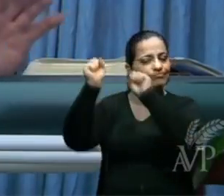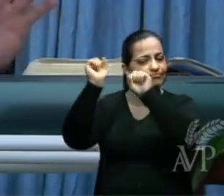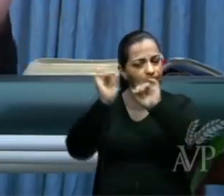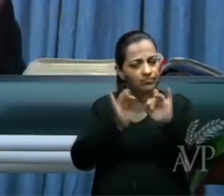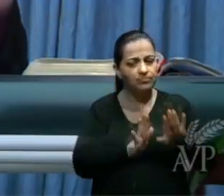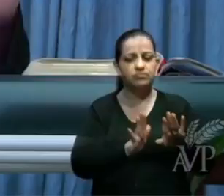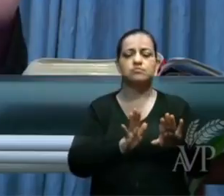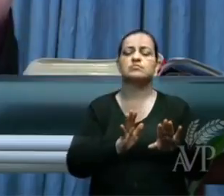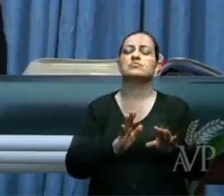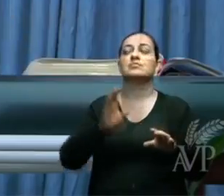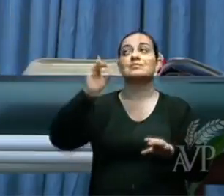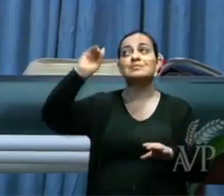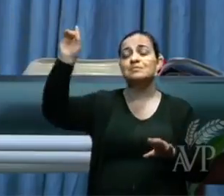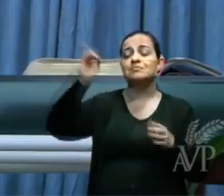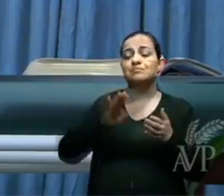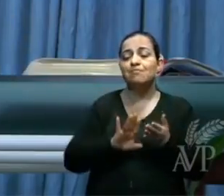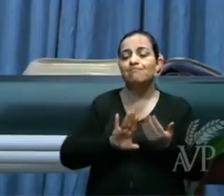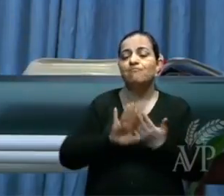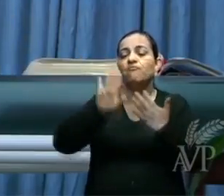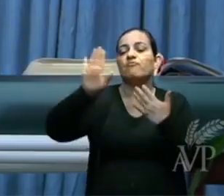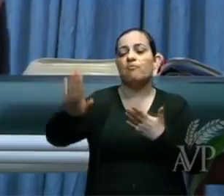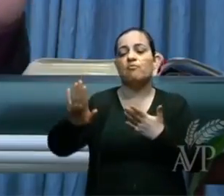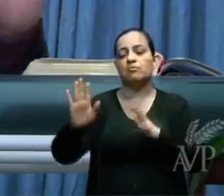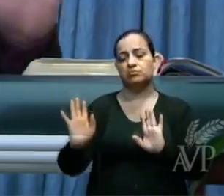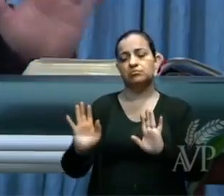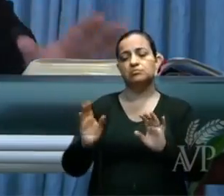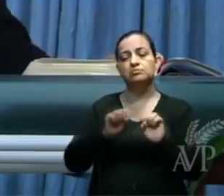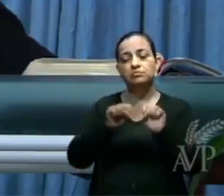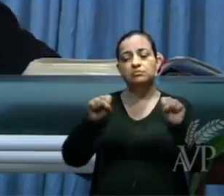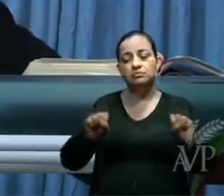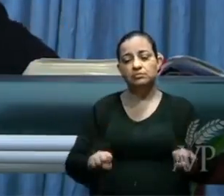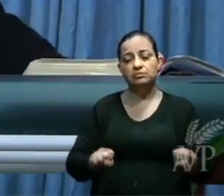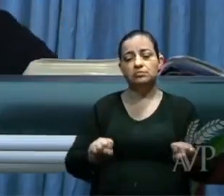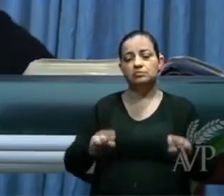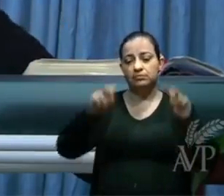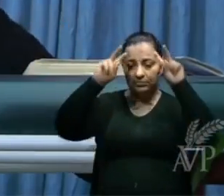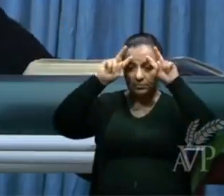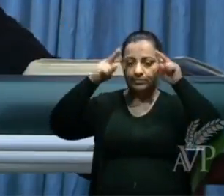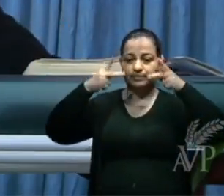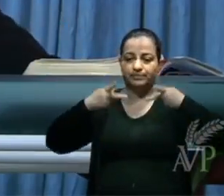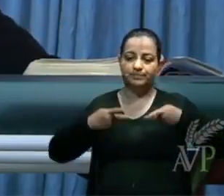fora desses sistemas humanos